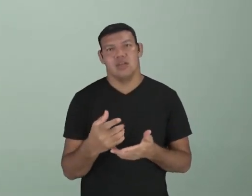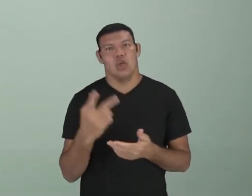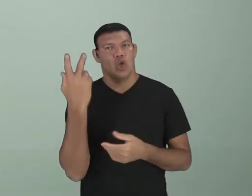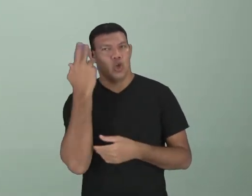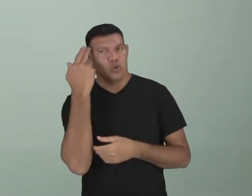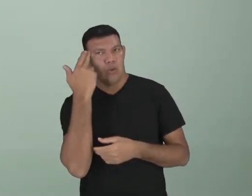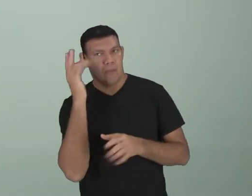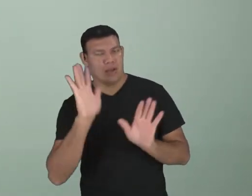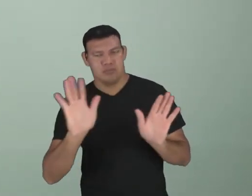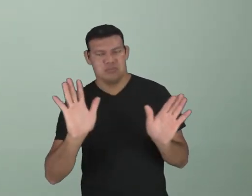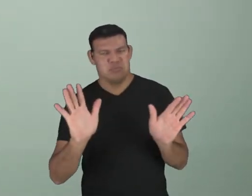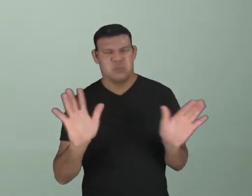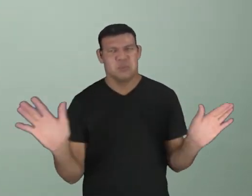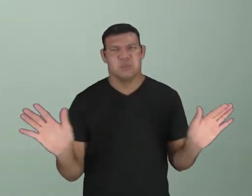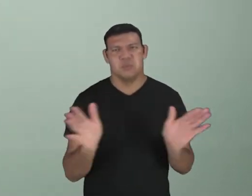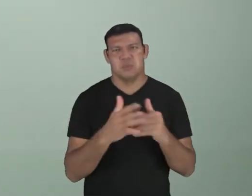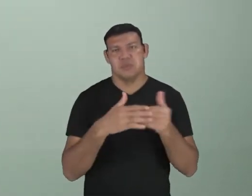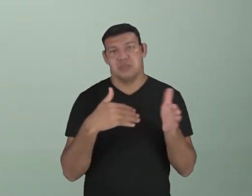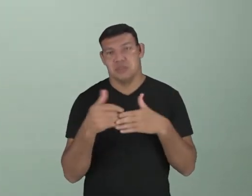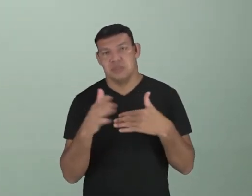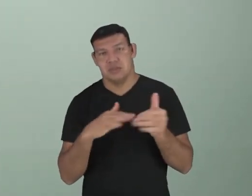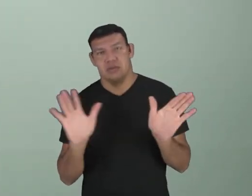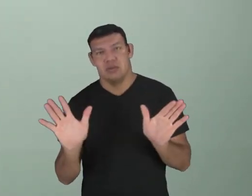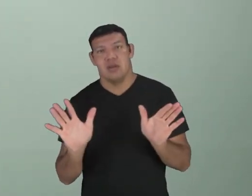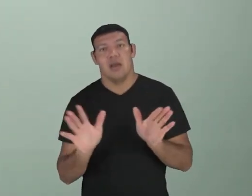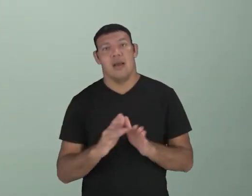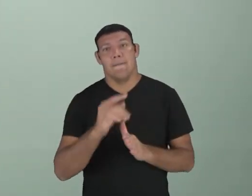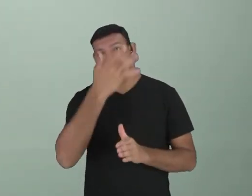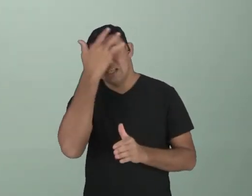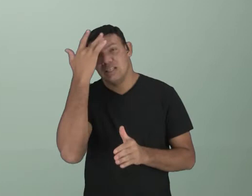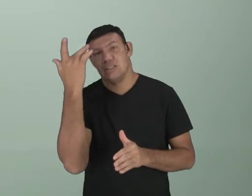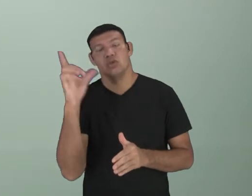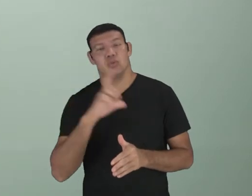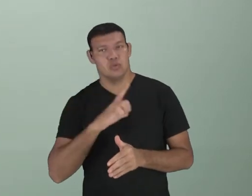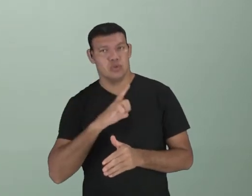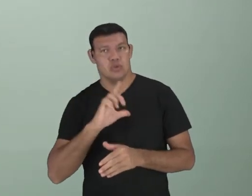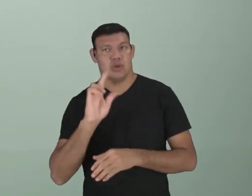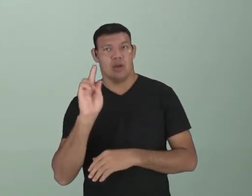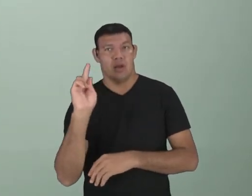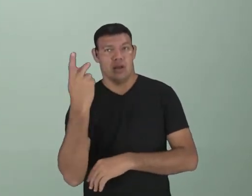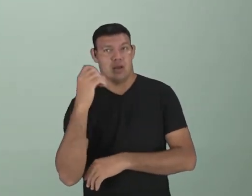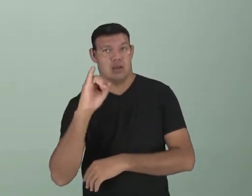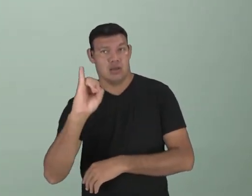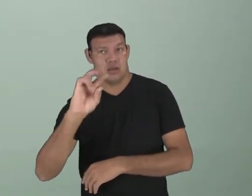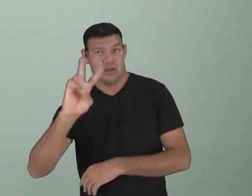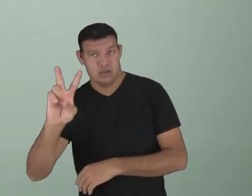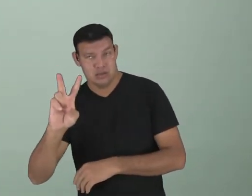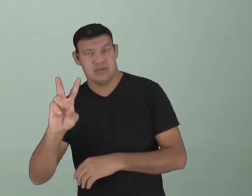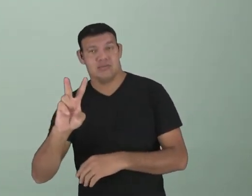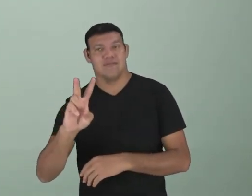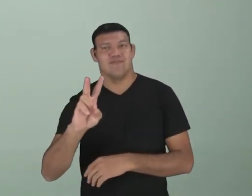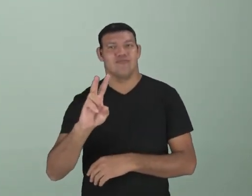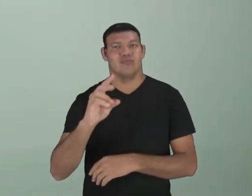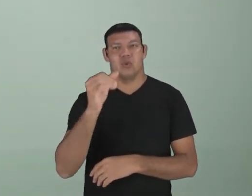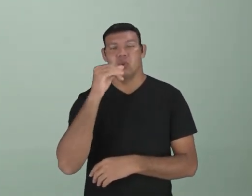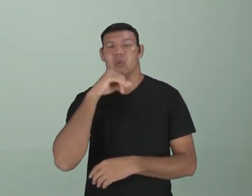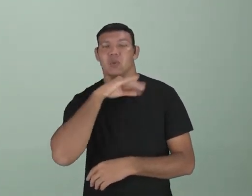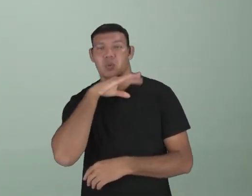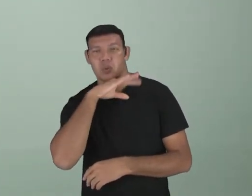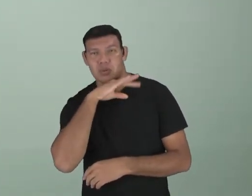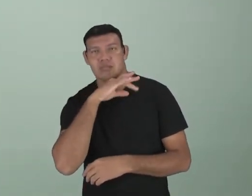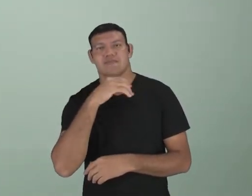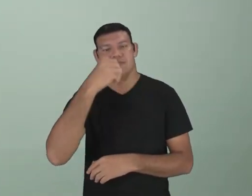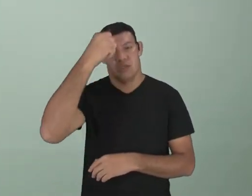tem HIV, né, seria banal, uma gripezinha, para uma pessoa que tem HIV, que está com o sistema imunológico